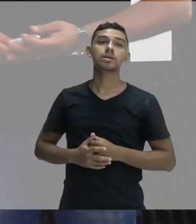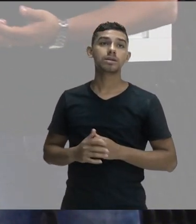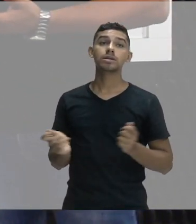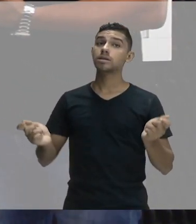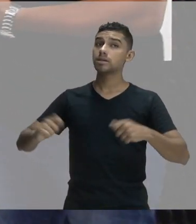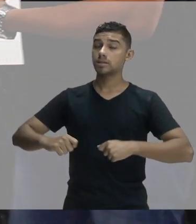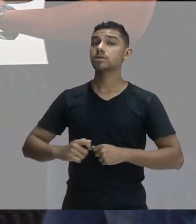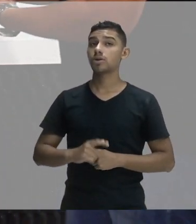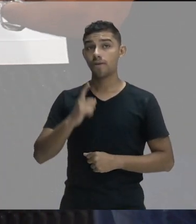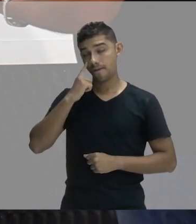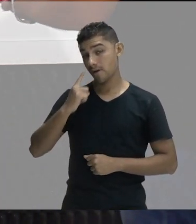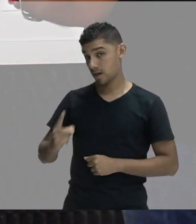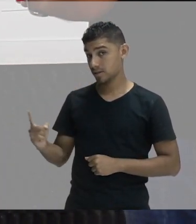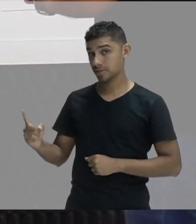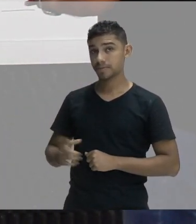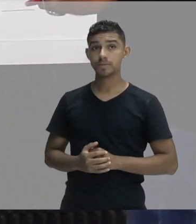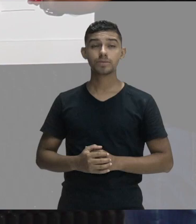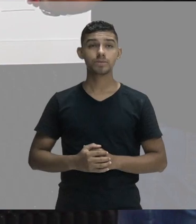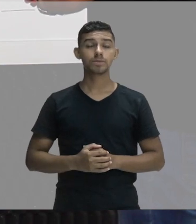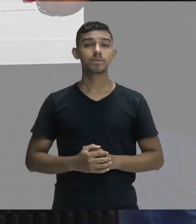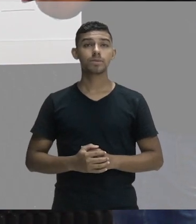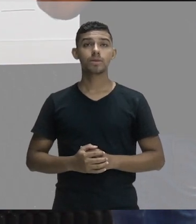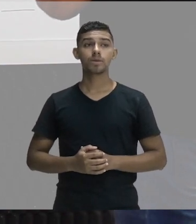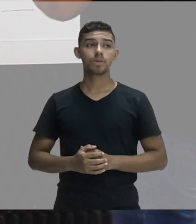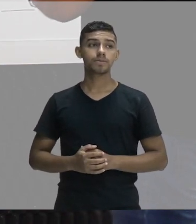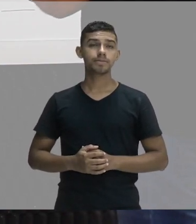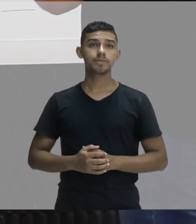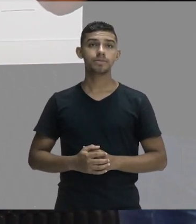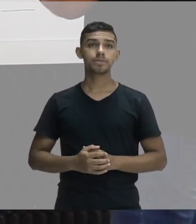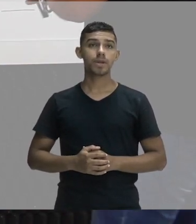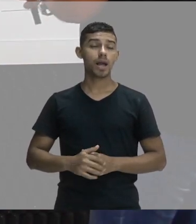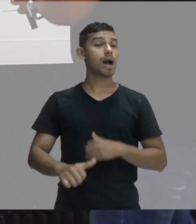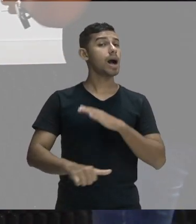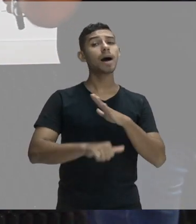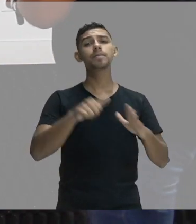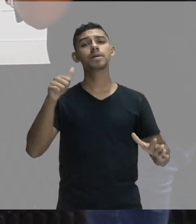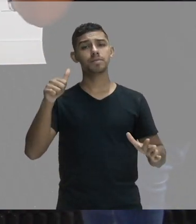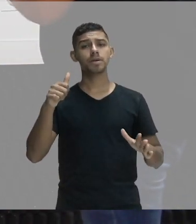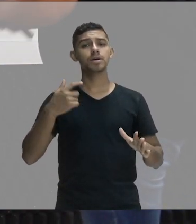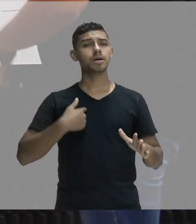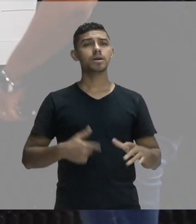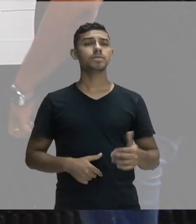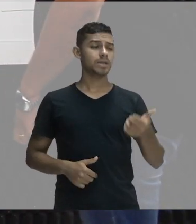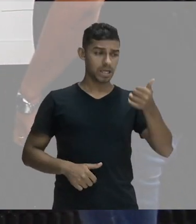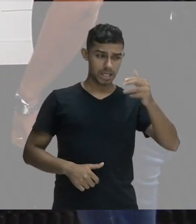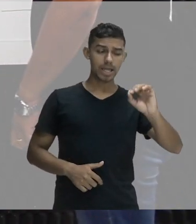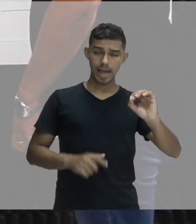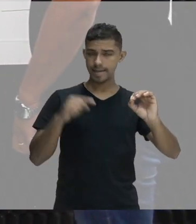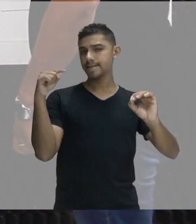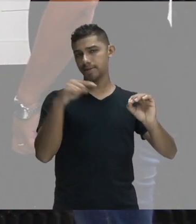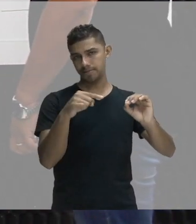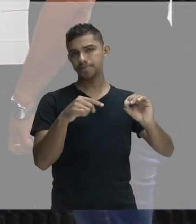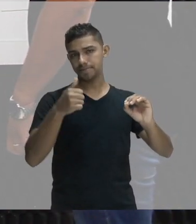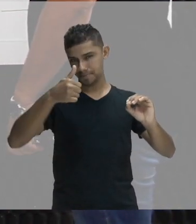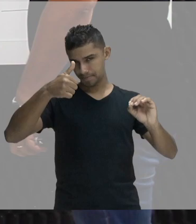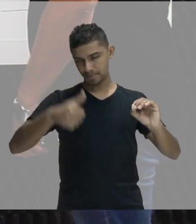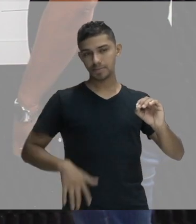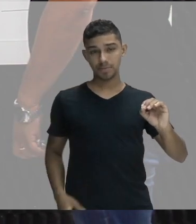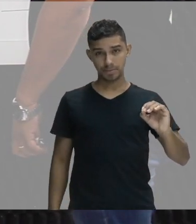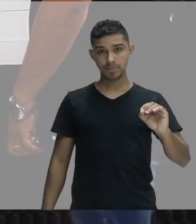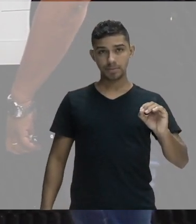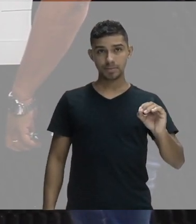distintos, tá? Ora, pessoal, aí você pode fazer o quê? Vamos lá. O primeiro dígito tem 10 possibilidades.